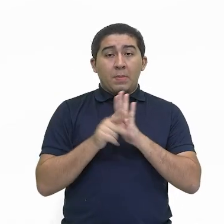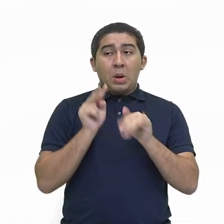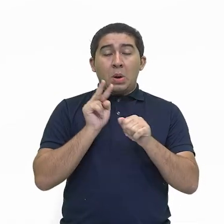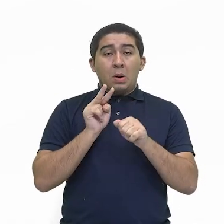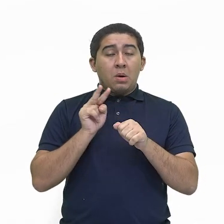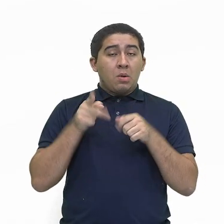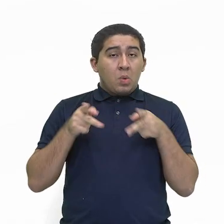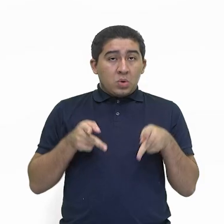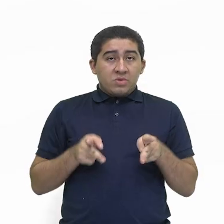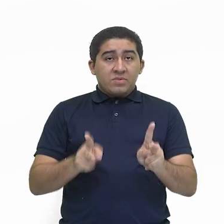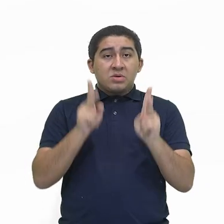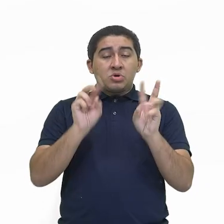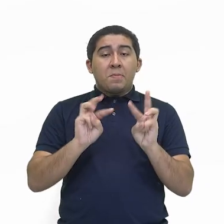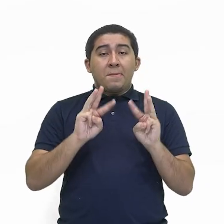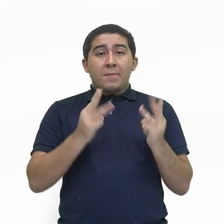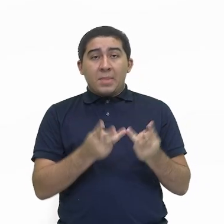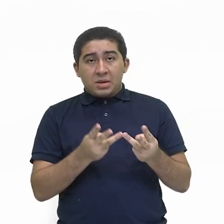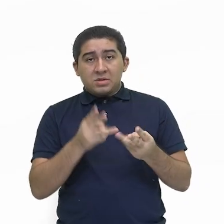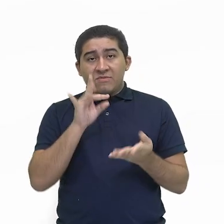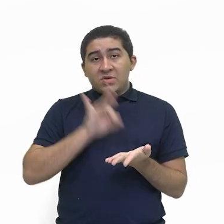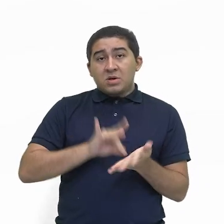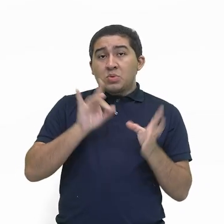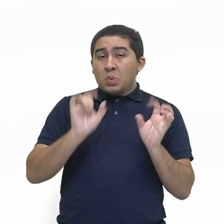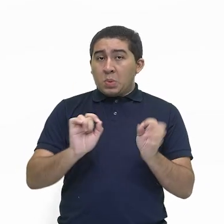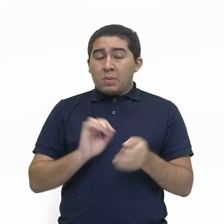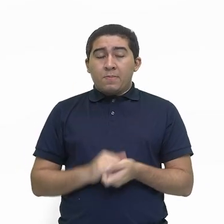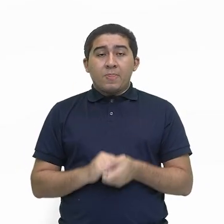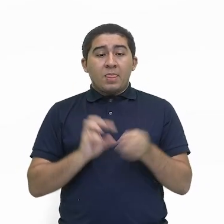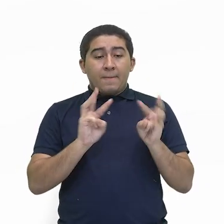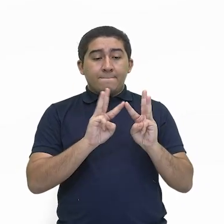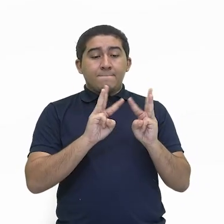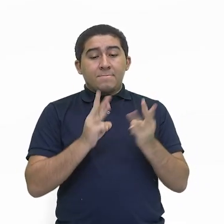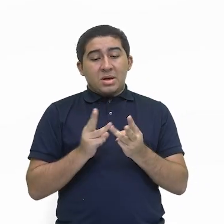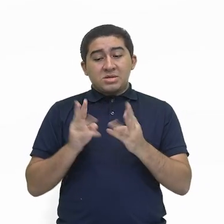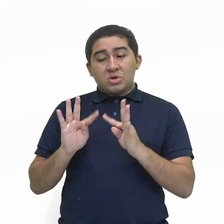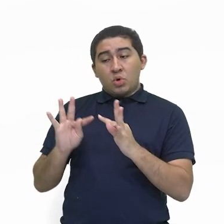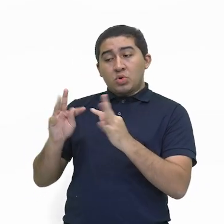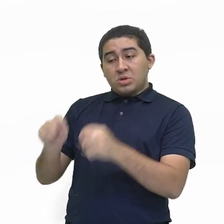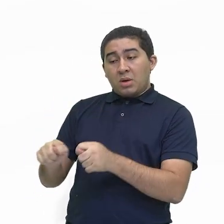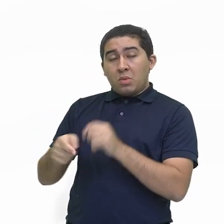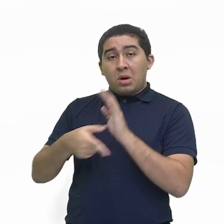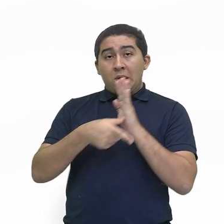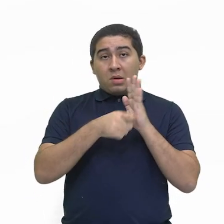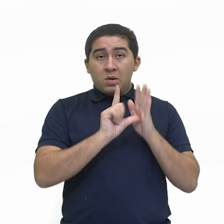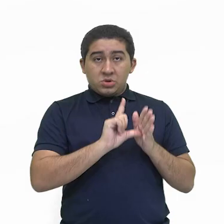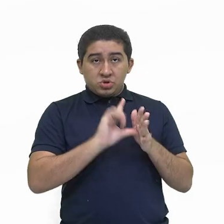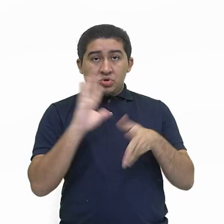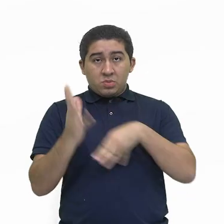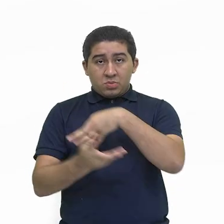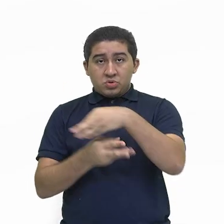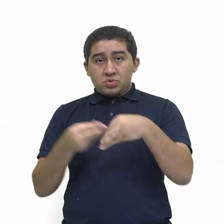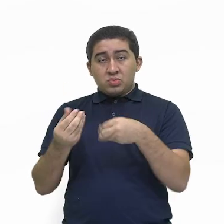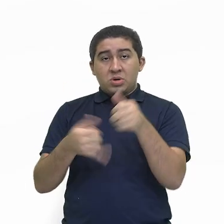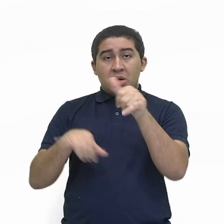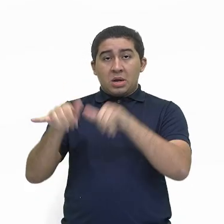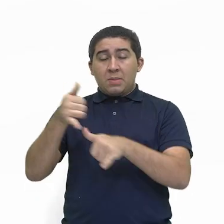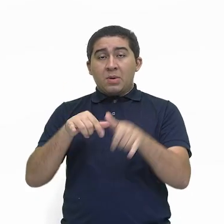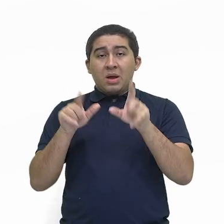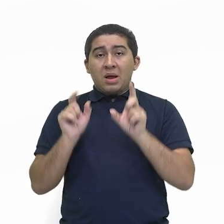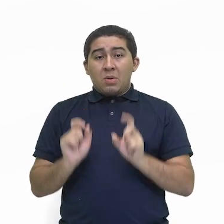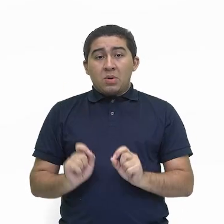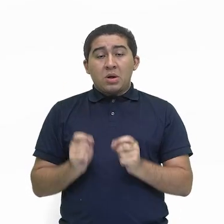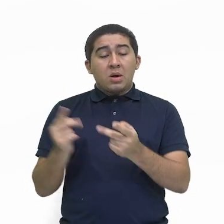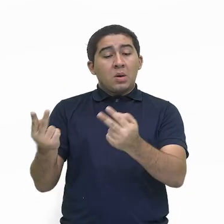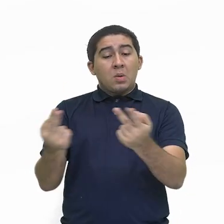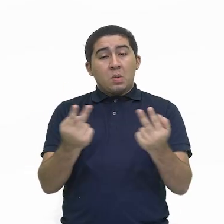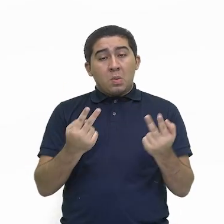ela afirma que a massa total, né, que é presente antes de uma reação química, vai ser a mesma